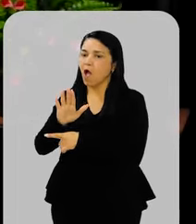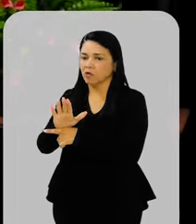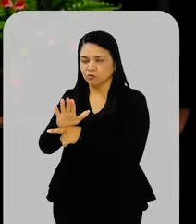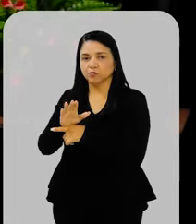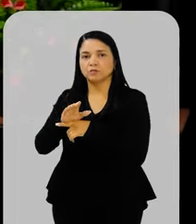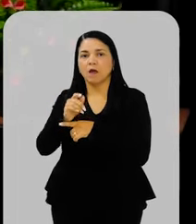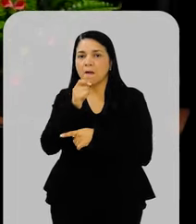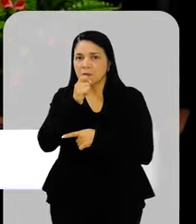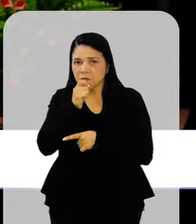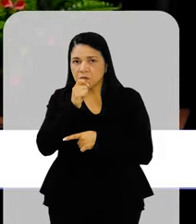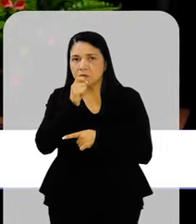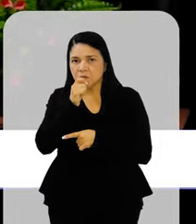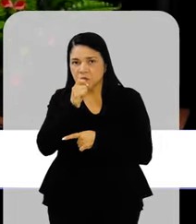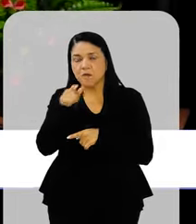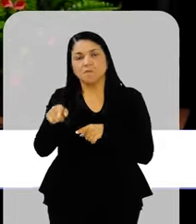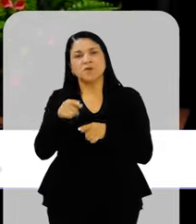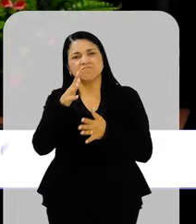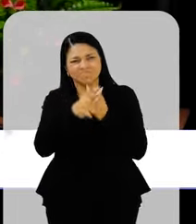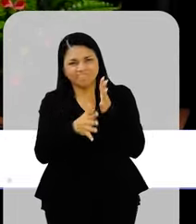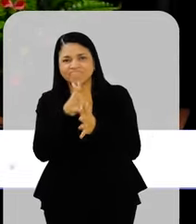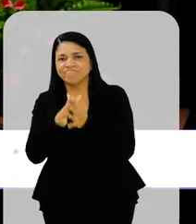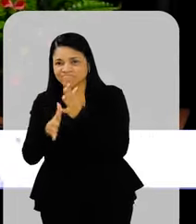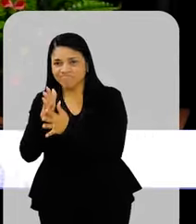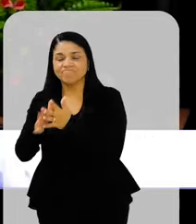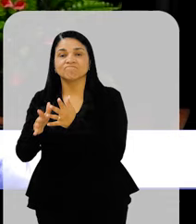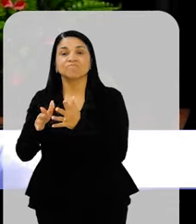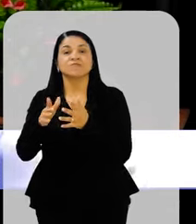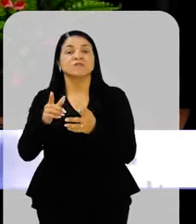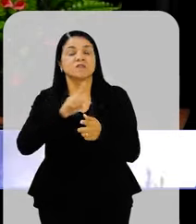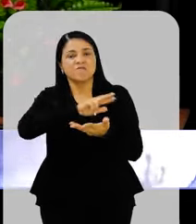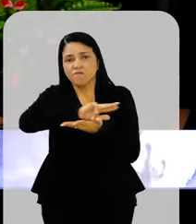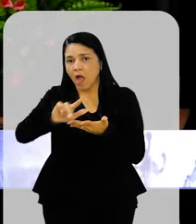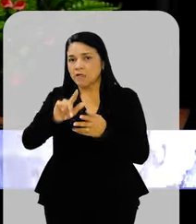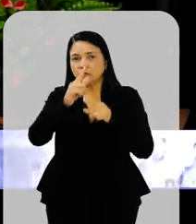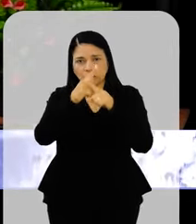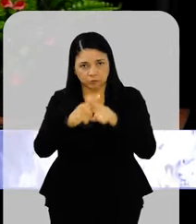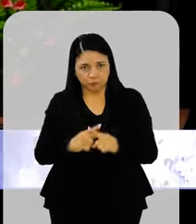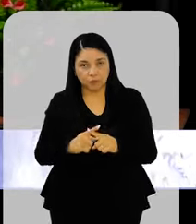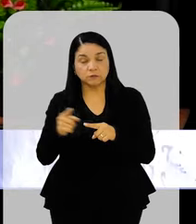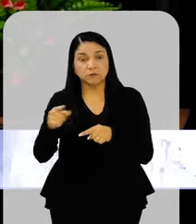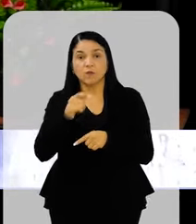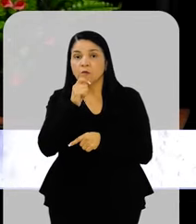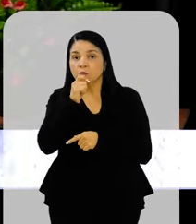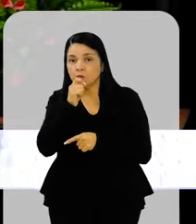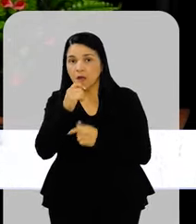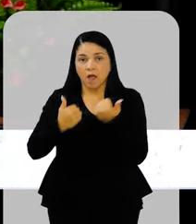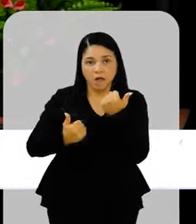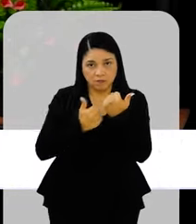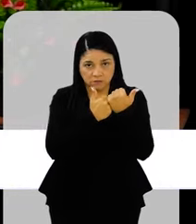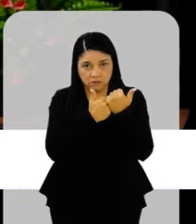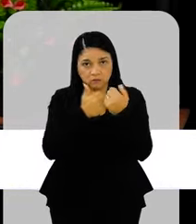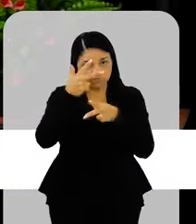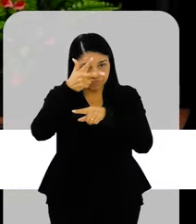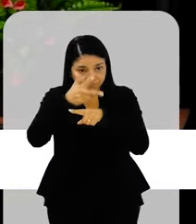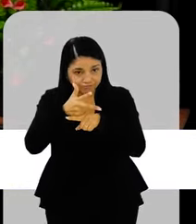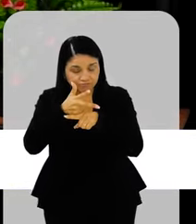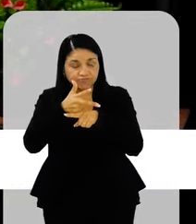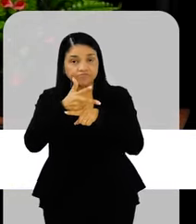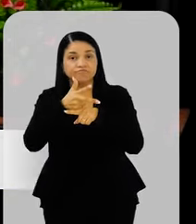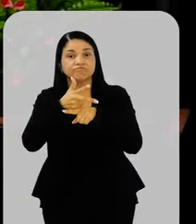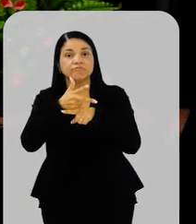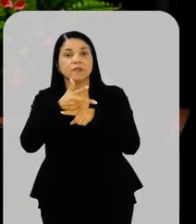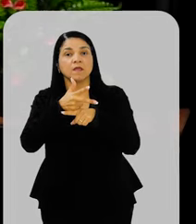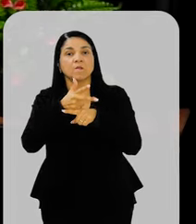que tem sido motivo de polêmica não só na Série A2, mas também em diversos outros campeonatos. E o árbitro de vídeo vem para contribuir, né, com